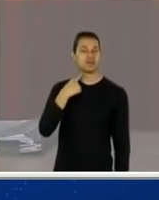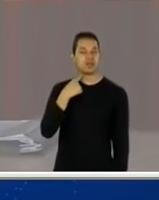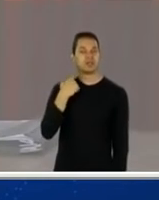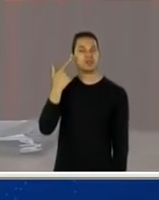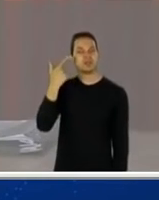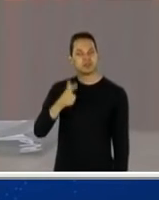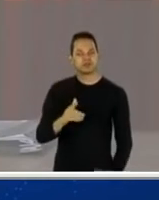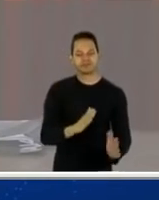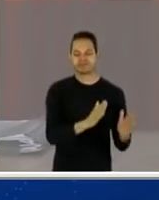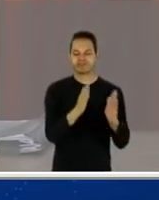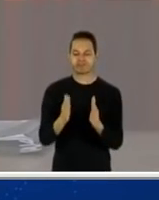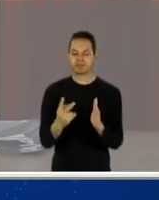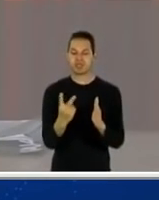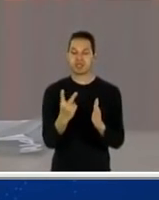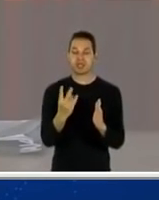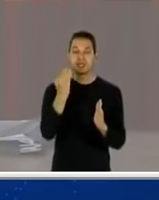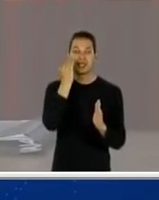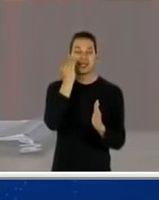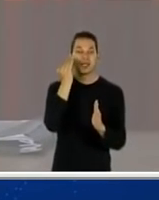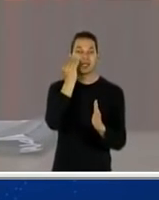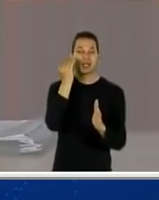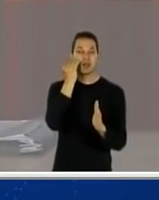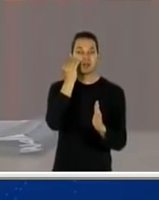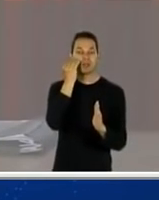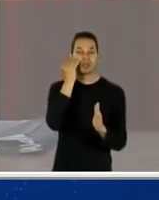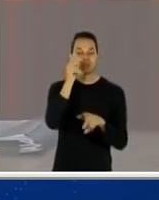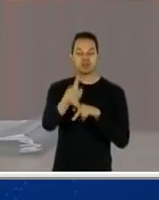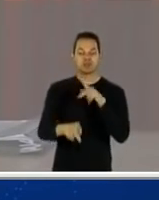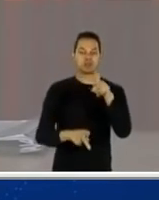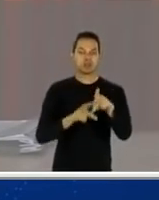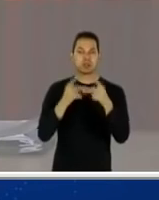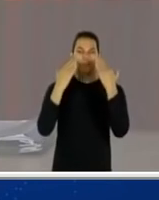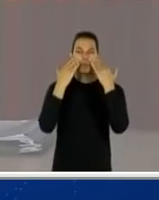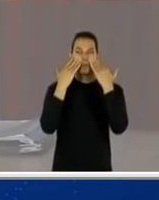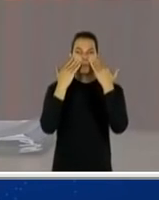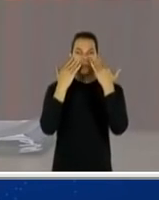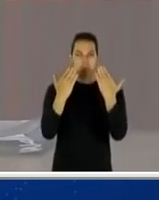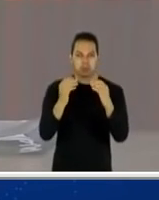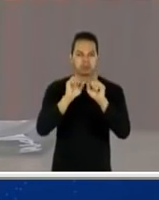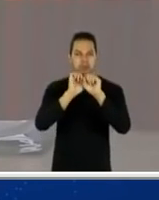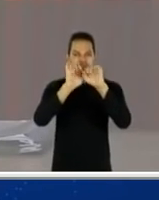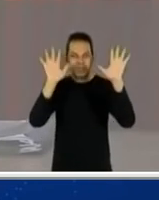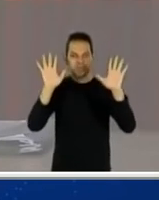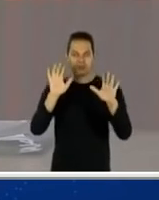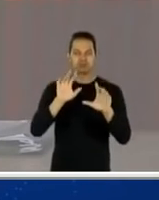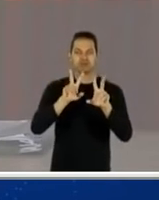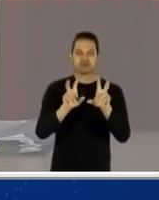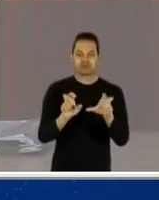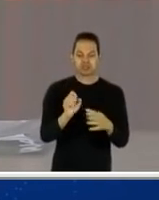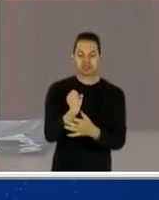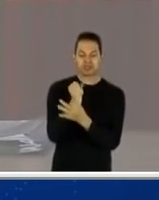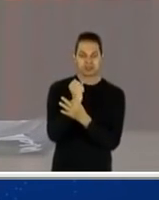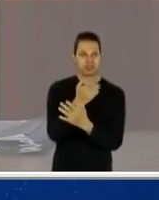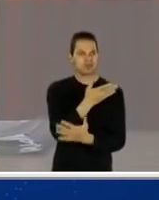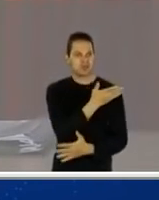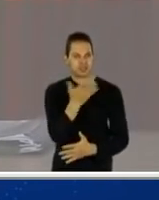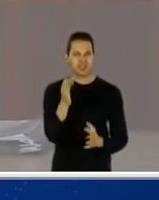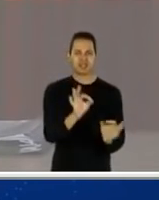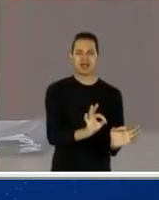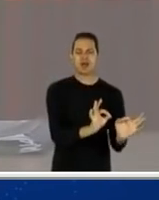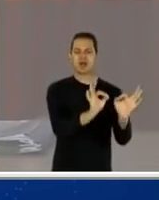o senhor não recebeu nenhum voto nós podemos e vamos criticar sim o que nós fizemos